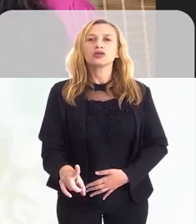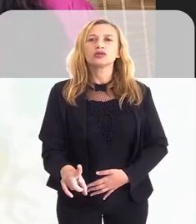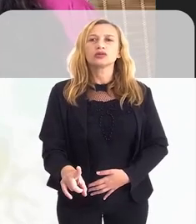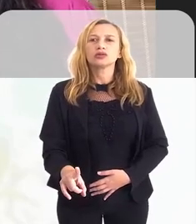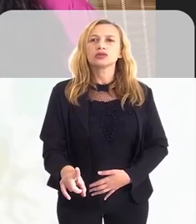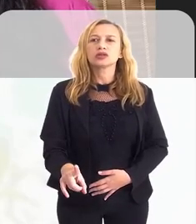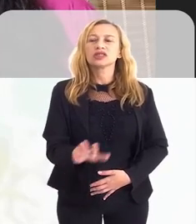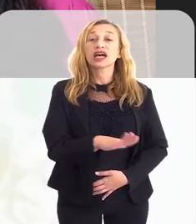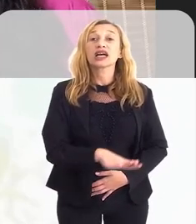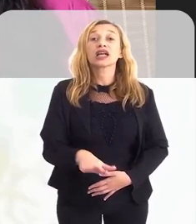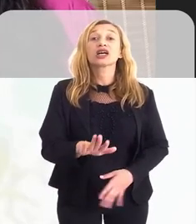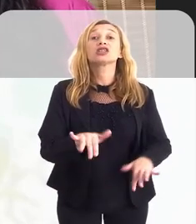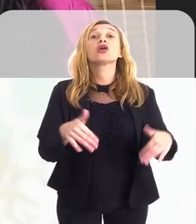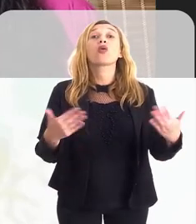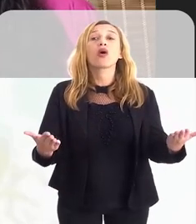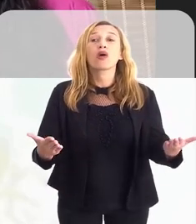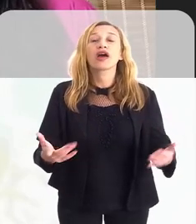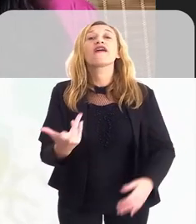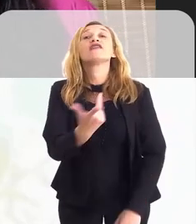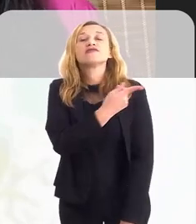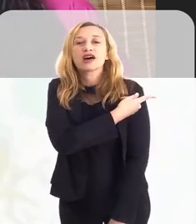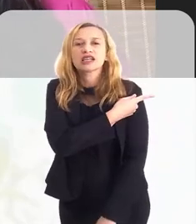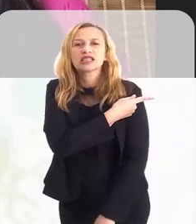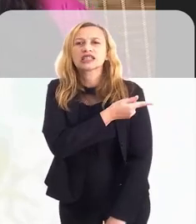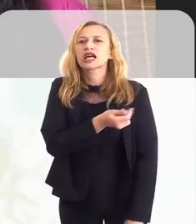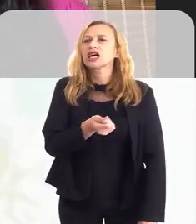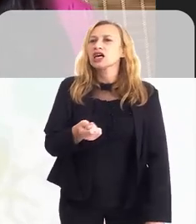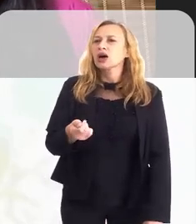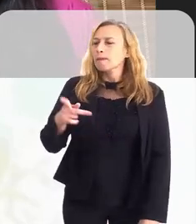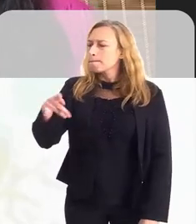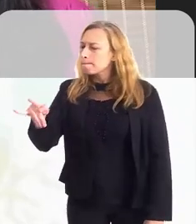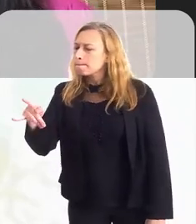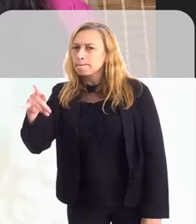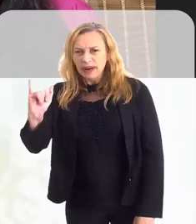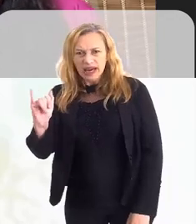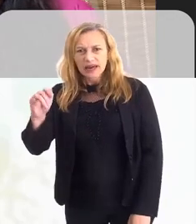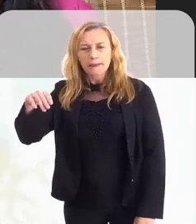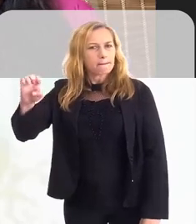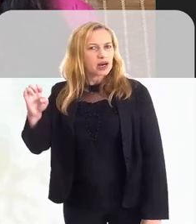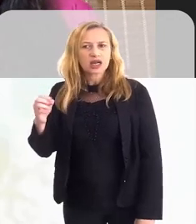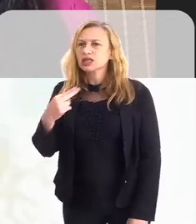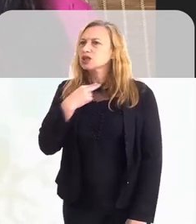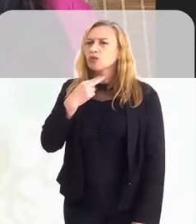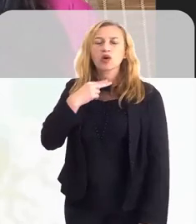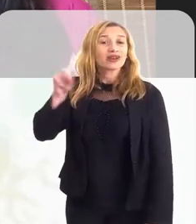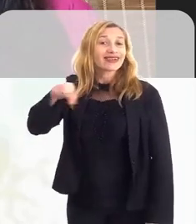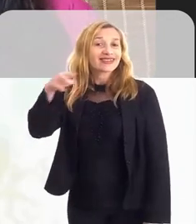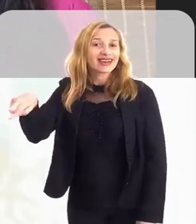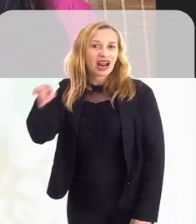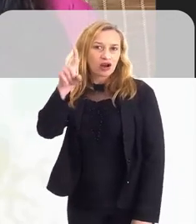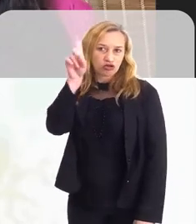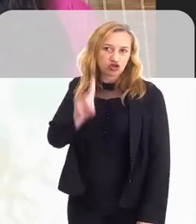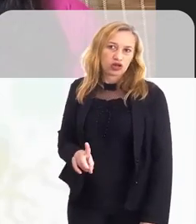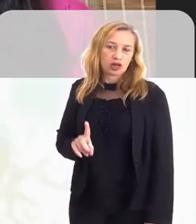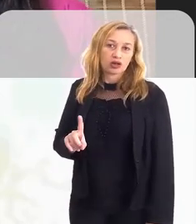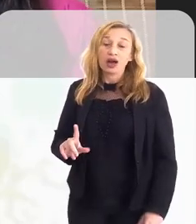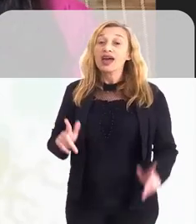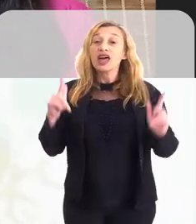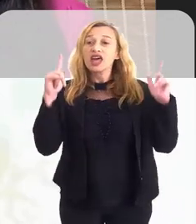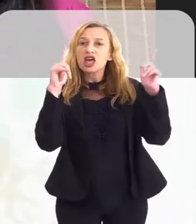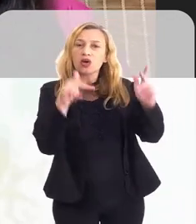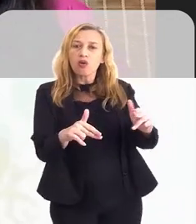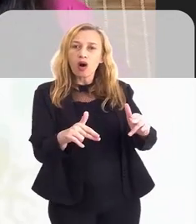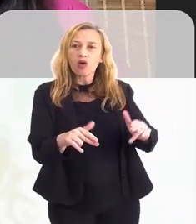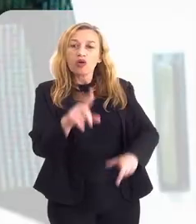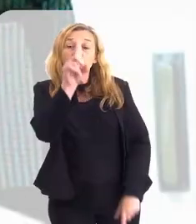da criança. É o direito da criança a vacina. Nenhum pai, nenhuma mãe pode arbitrar sobre esse direito. É a mesma coisa, né, fazendo